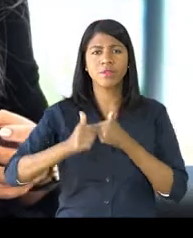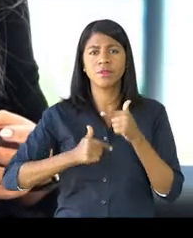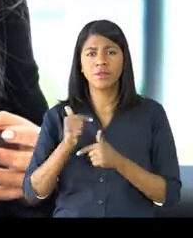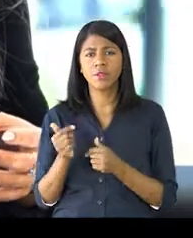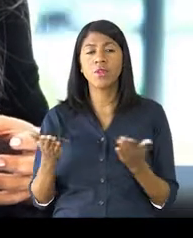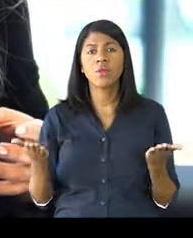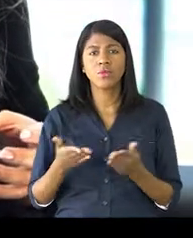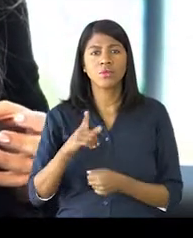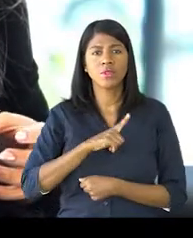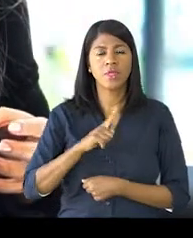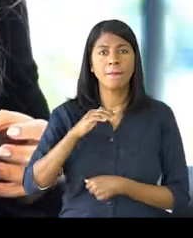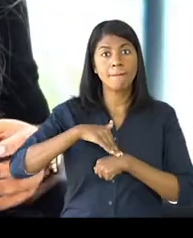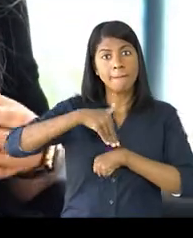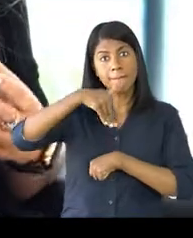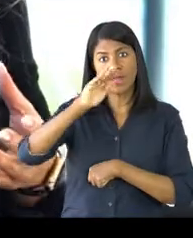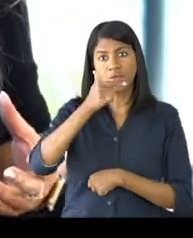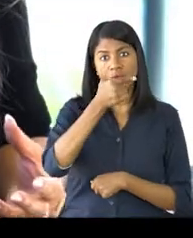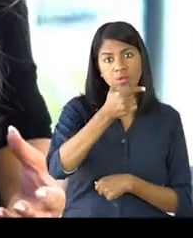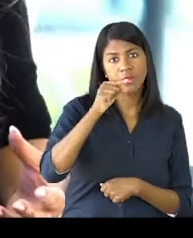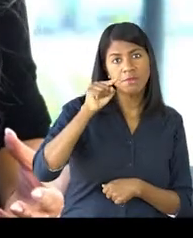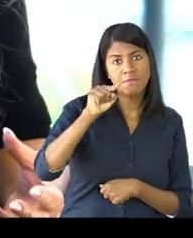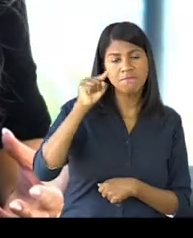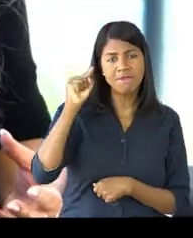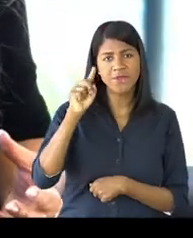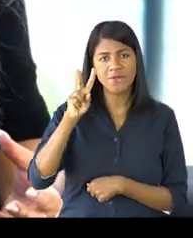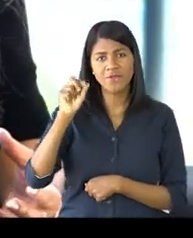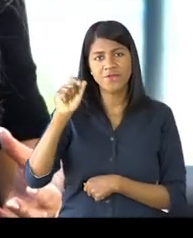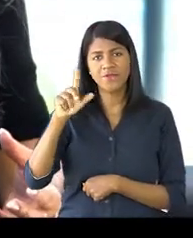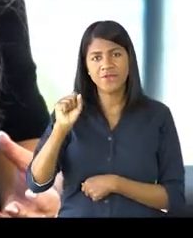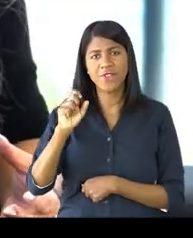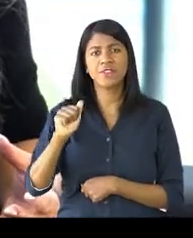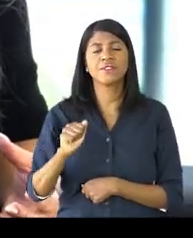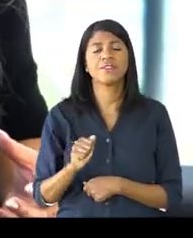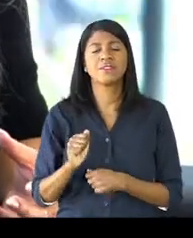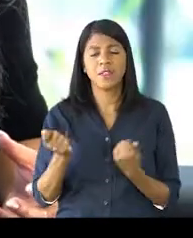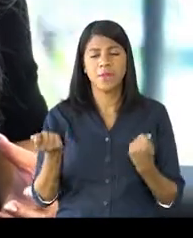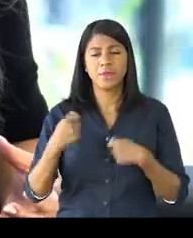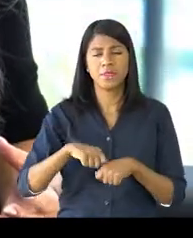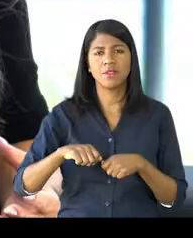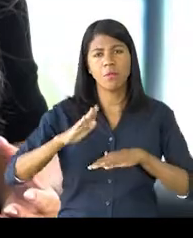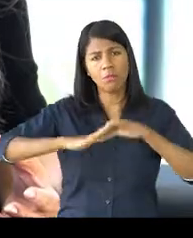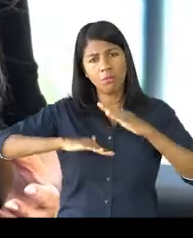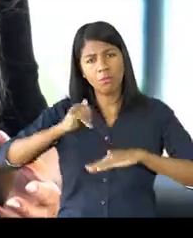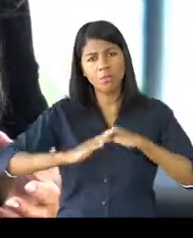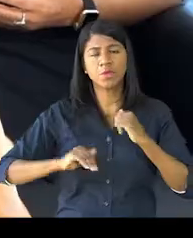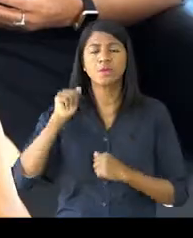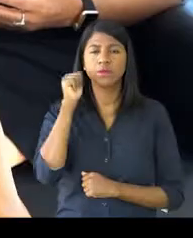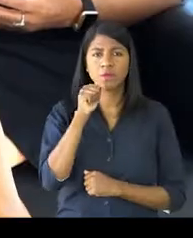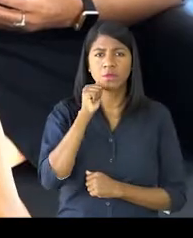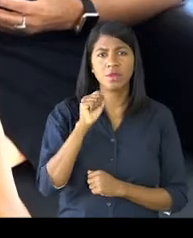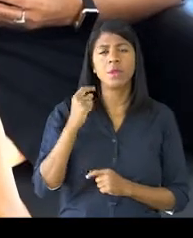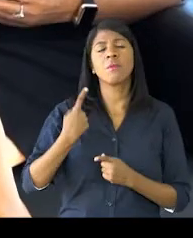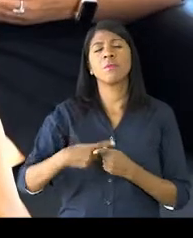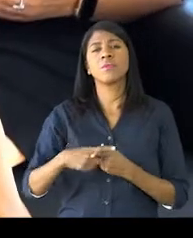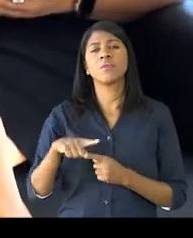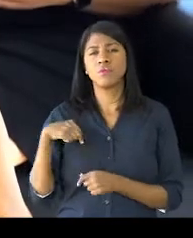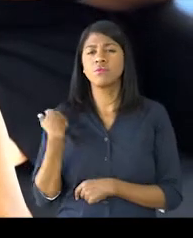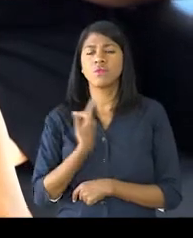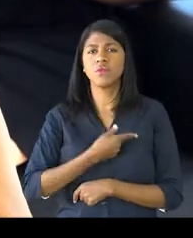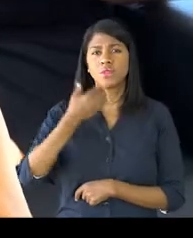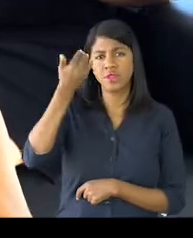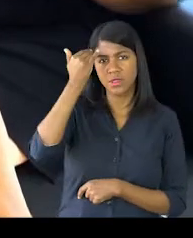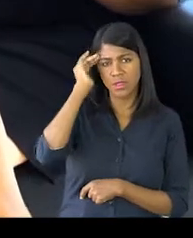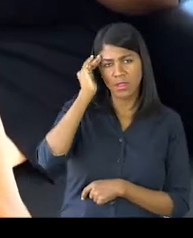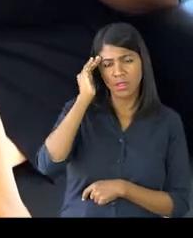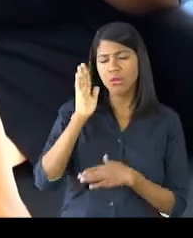nós oferecemos mais de 2.000 vagas de capacitação profissional para as nossas mulheres. Porque nós entendemos, camarota, que quando